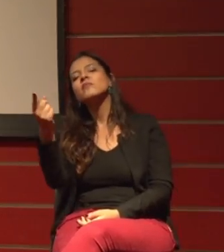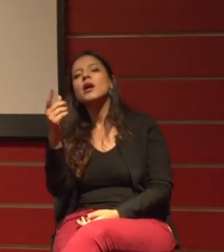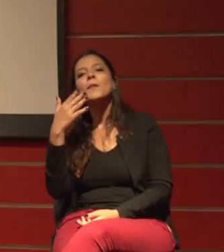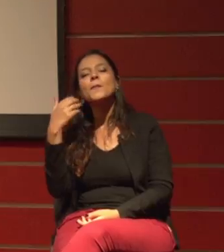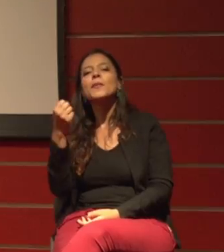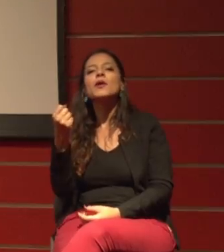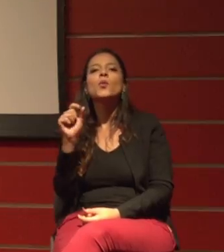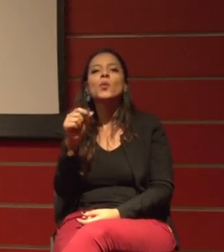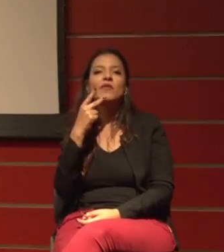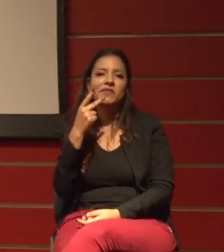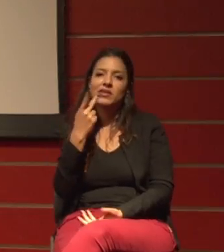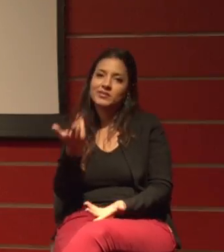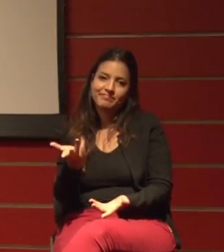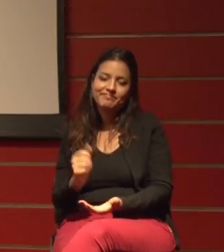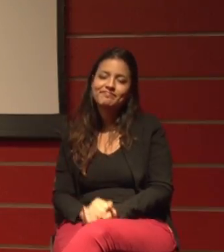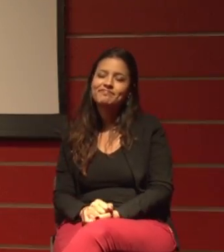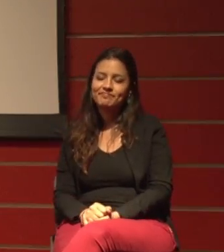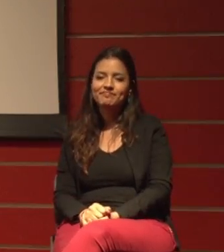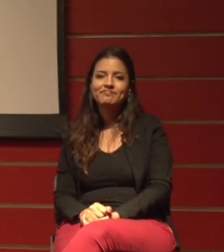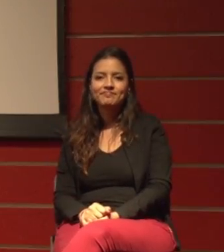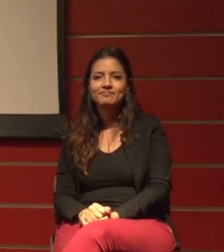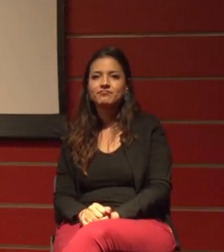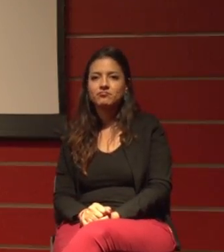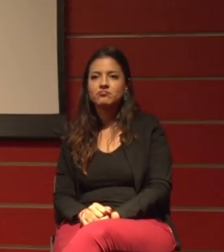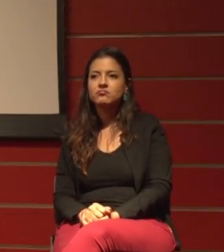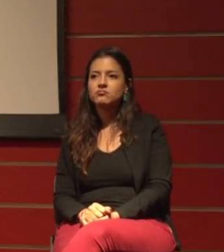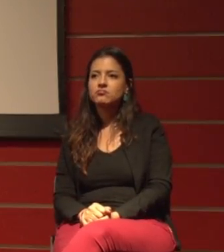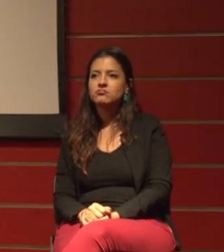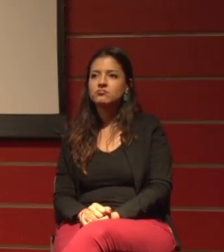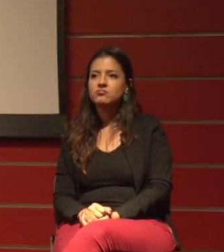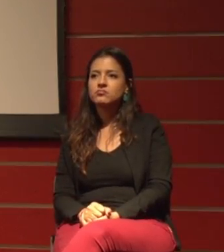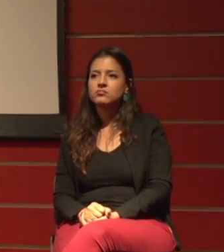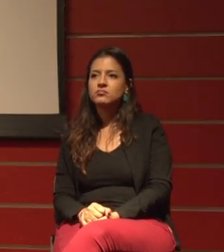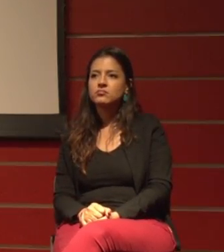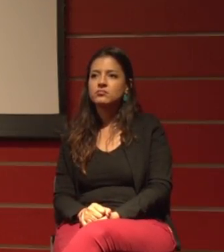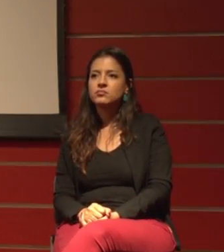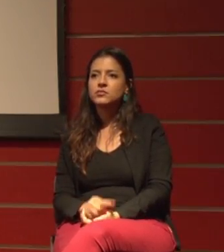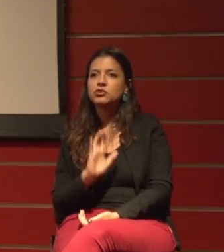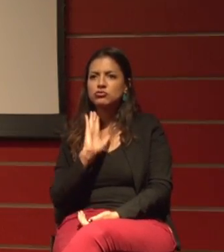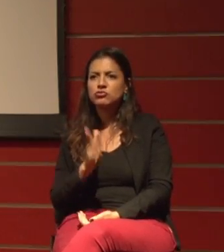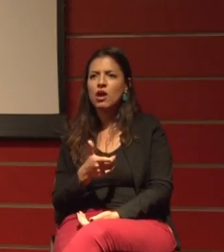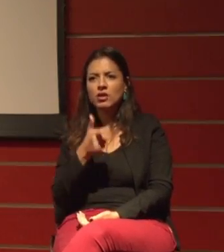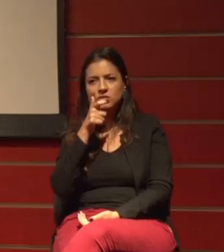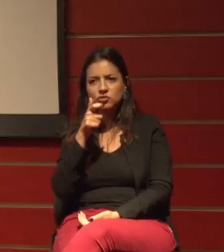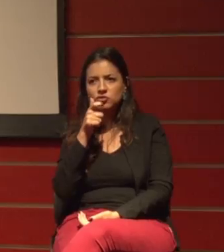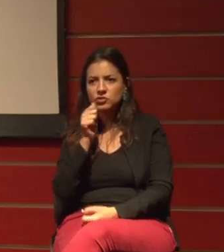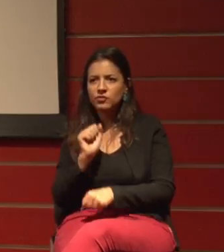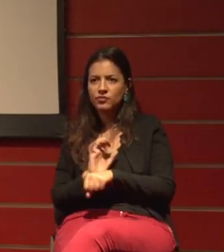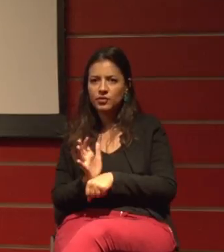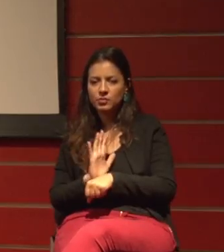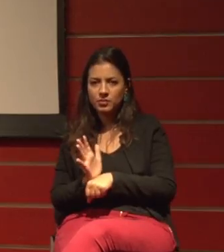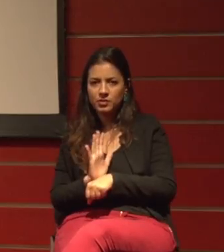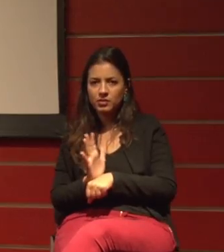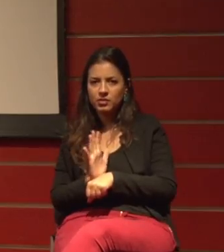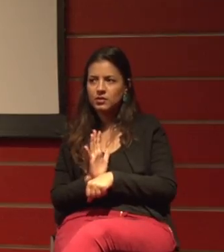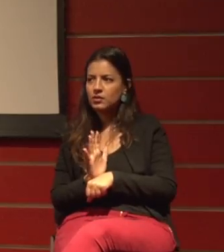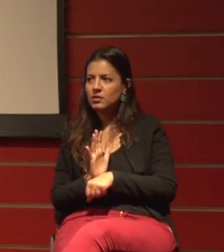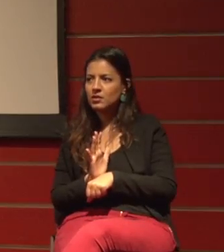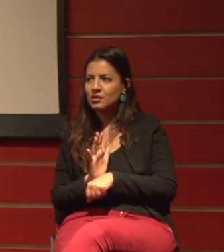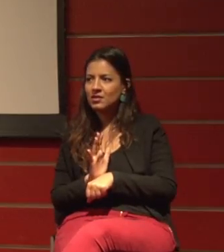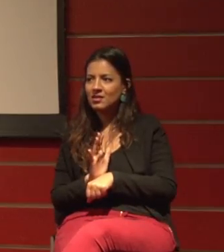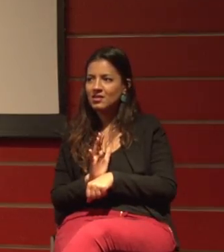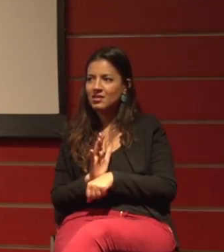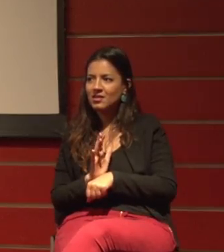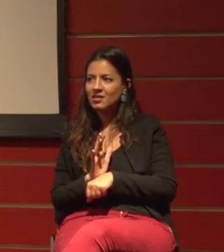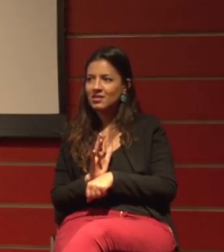né quem já assistiu essa essa segunda versão aí do nascimento de uma nação quer dizer segunda versão não não tem nada a ver é só o nome